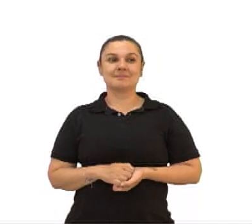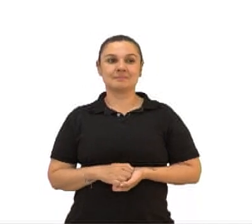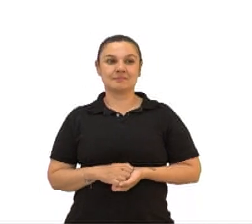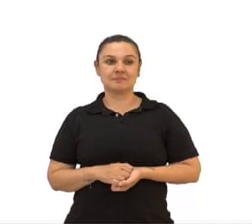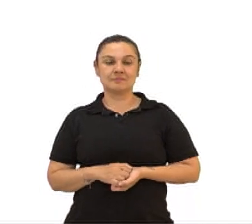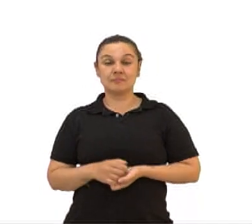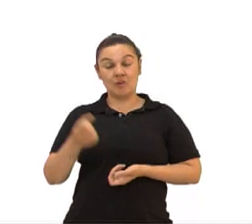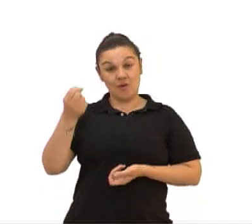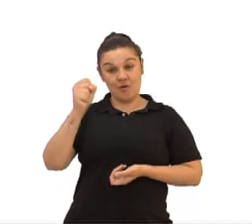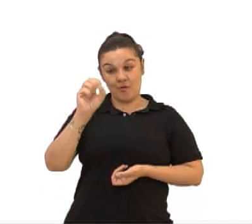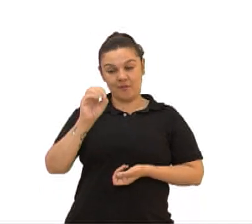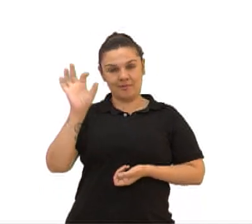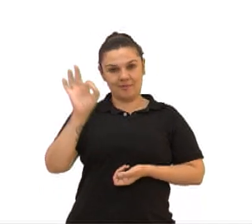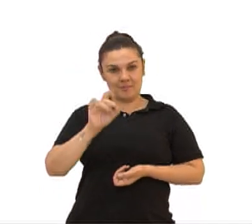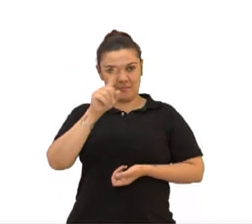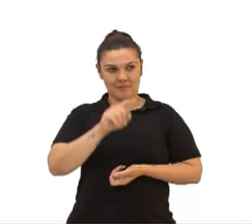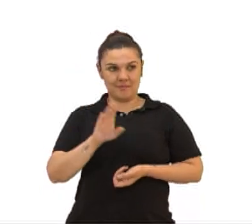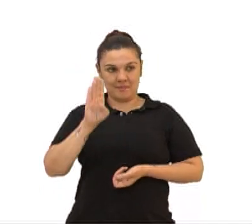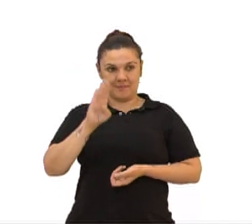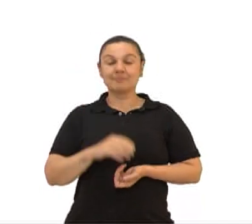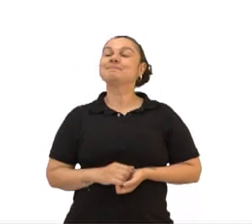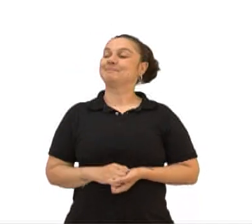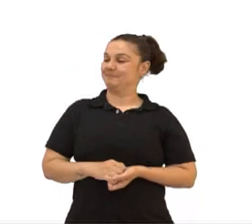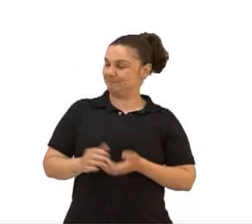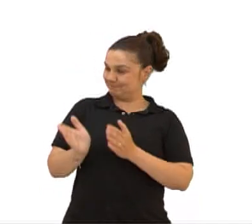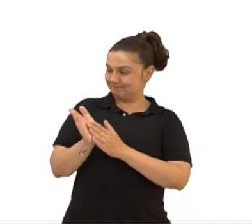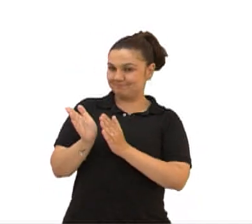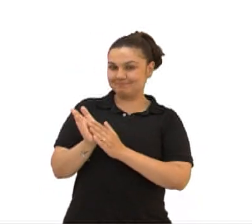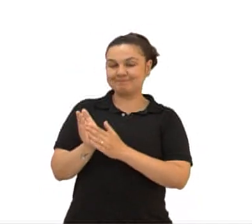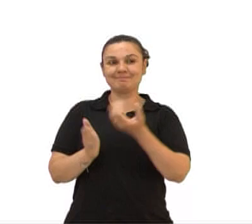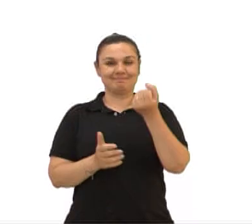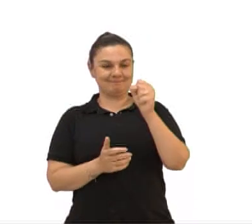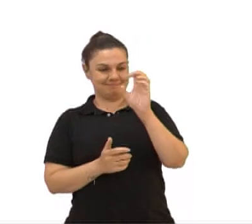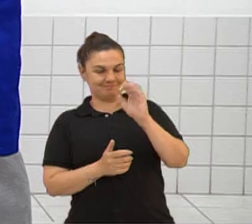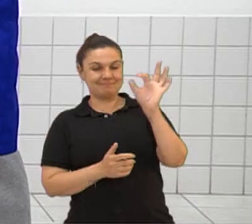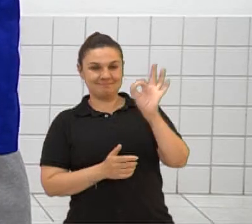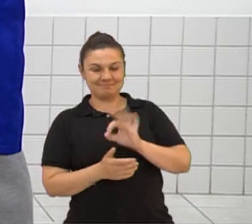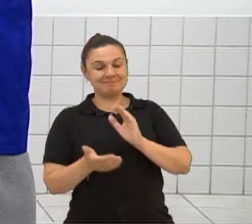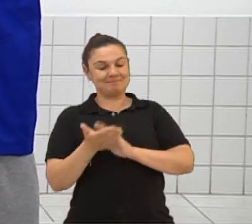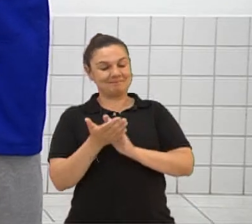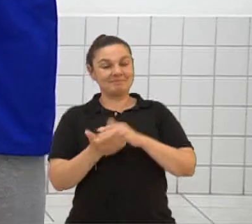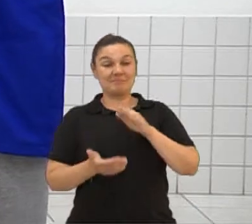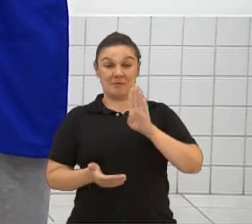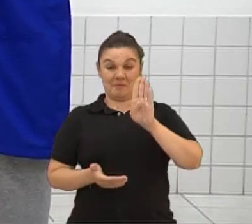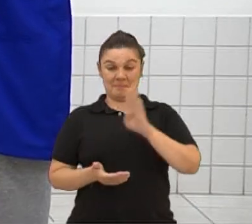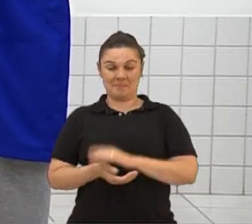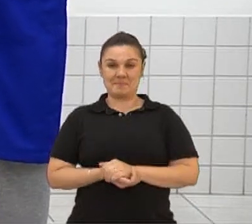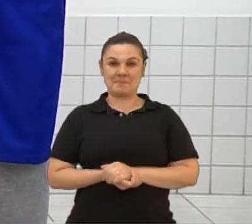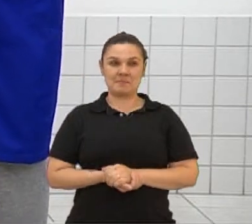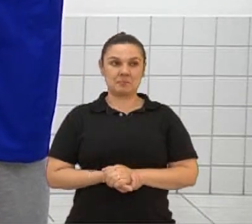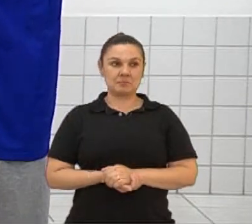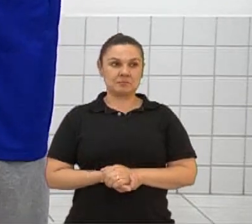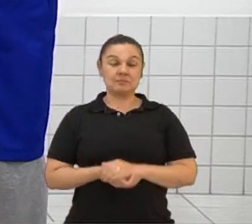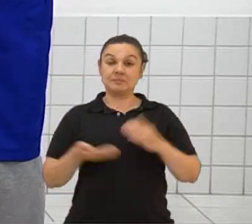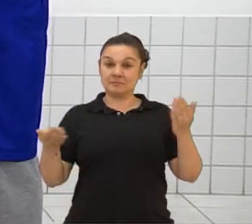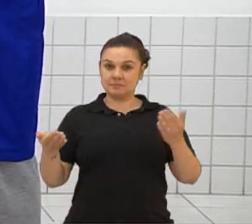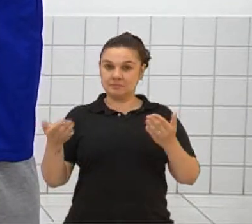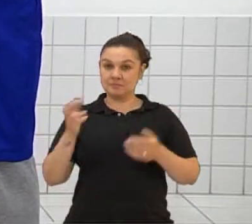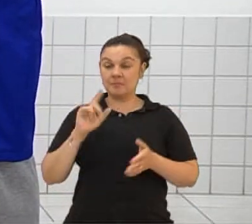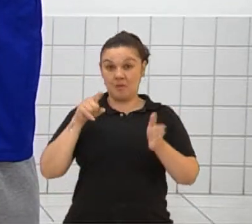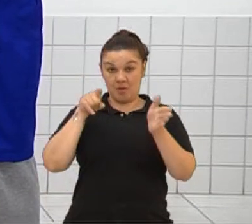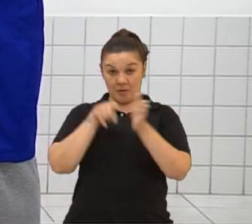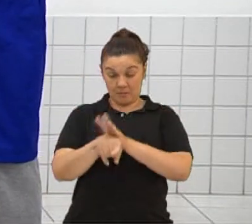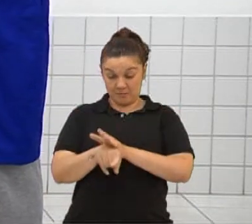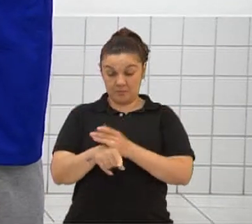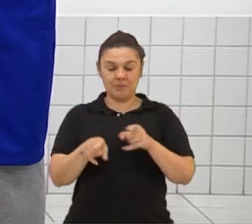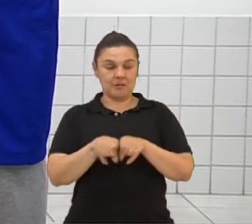Olha, 80% falou que é B. E eles aceitaram, né? Então, muito bem. Então, temos mais uma